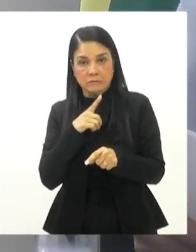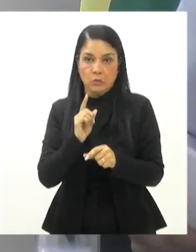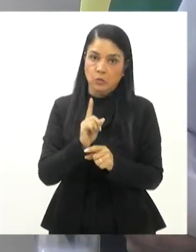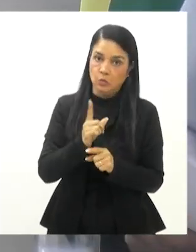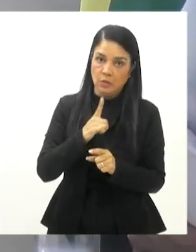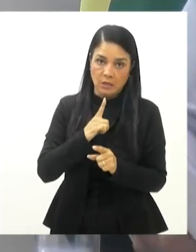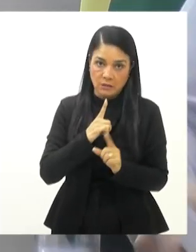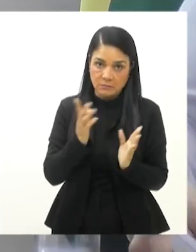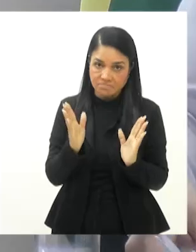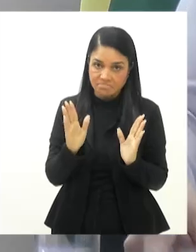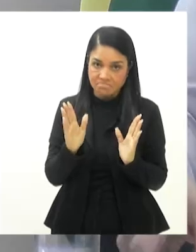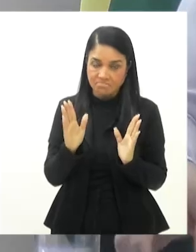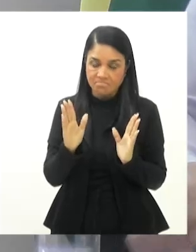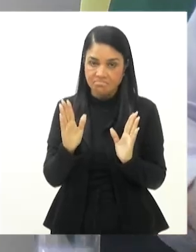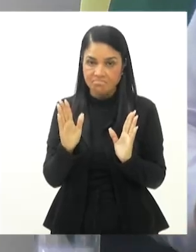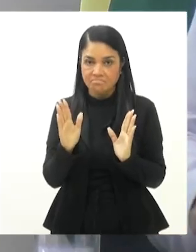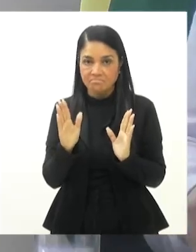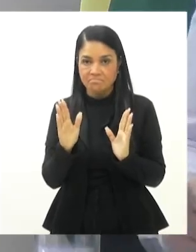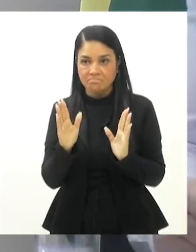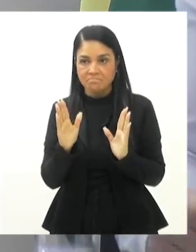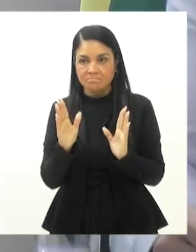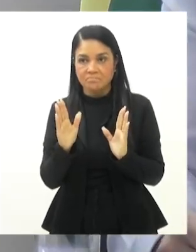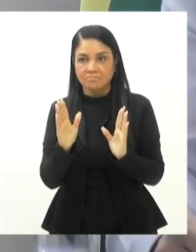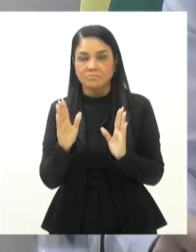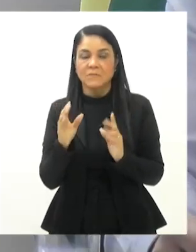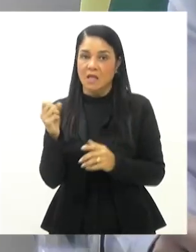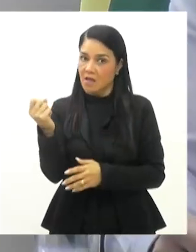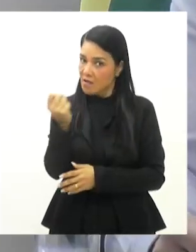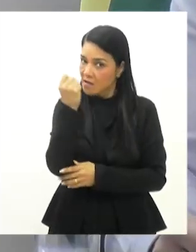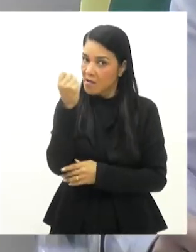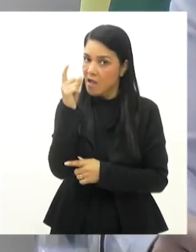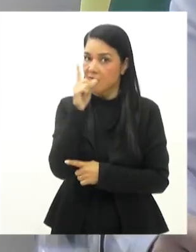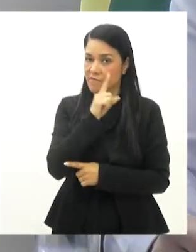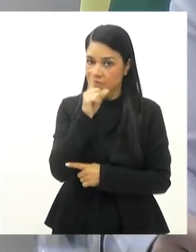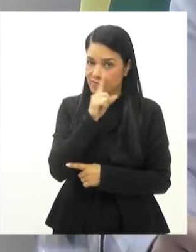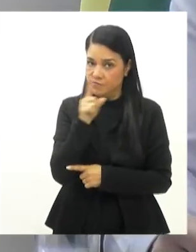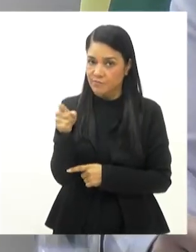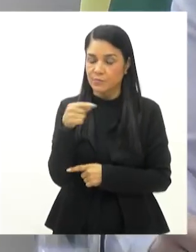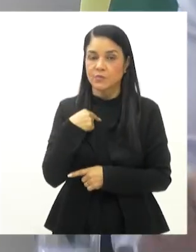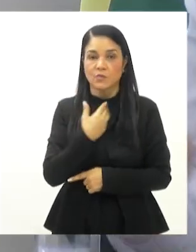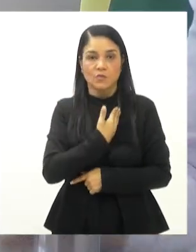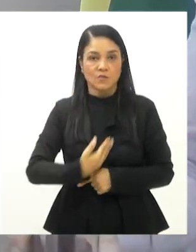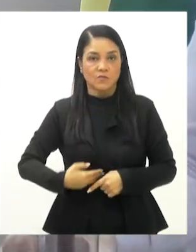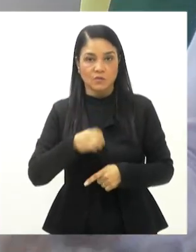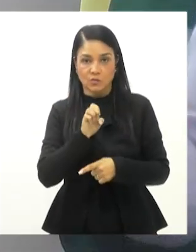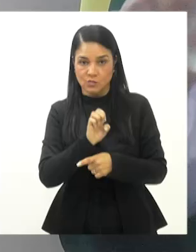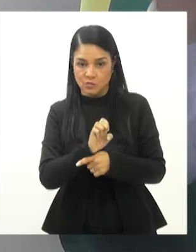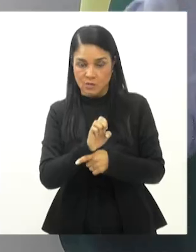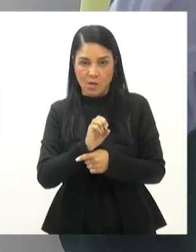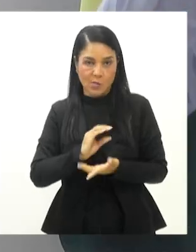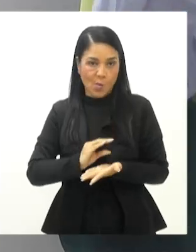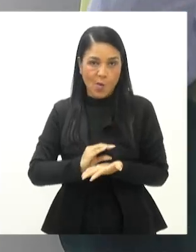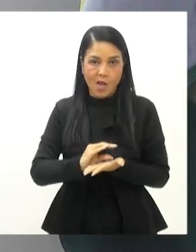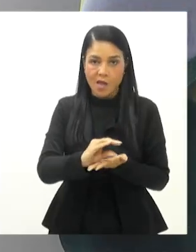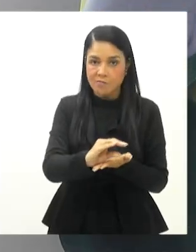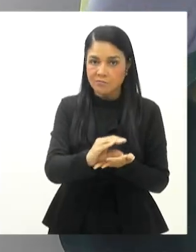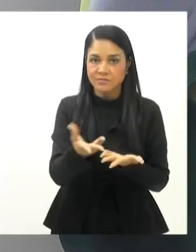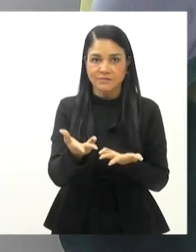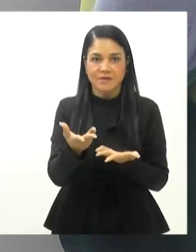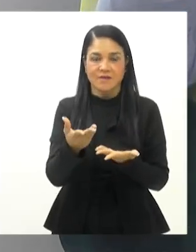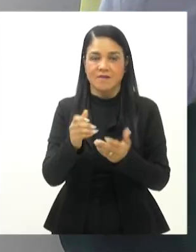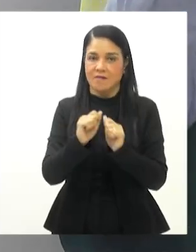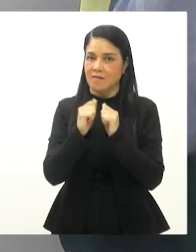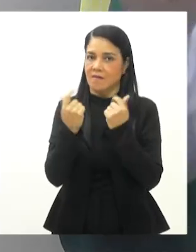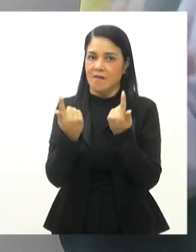porque também isso é um outro erro grave, né? O governo do estado não pode repassar, como foi a própria